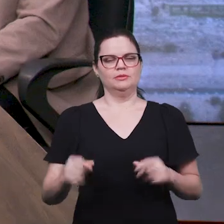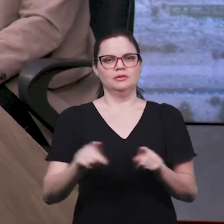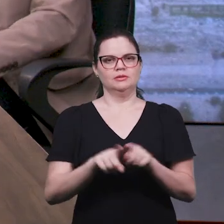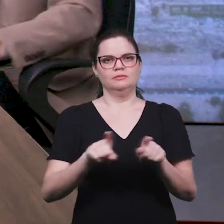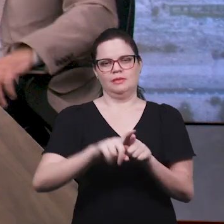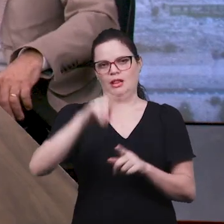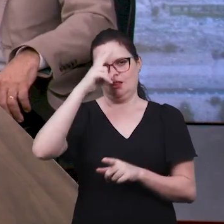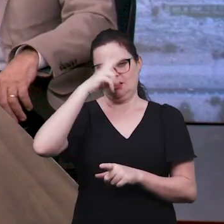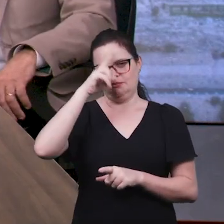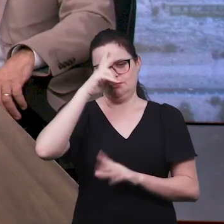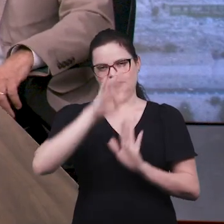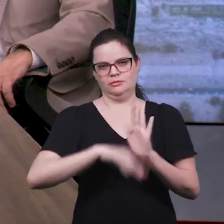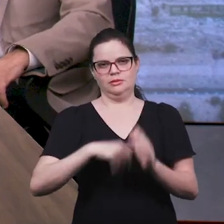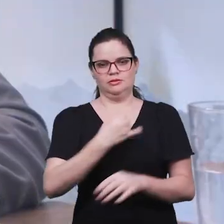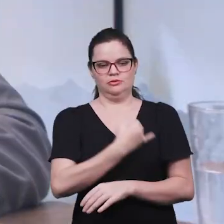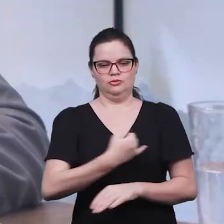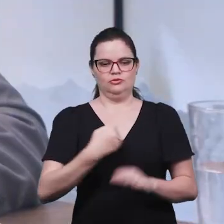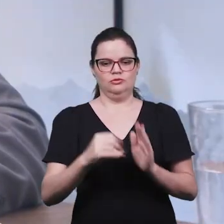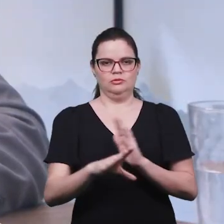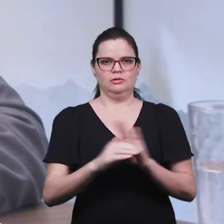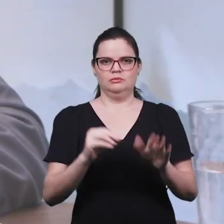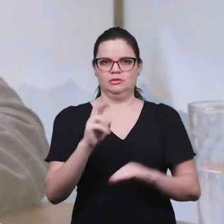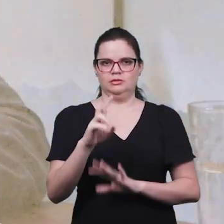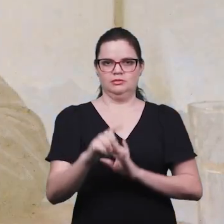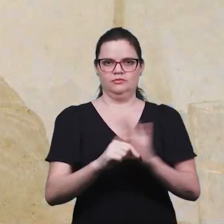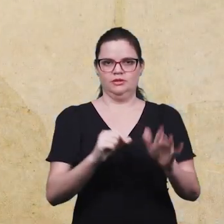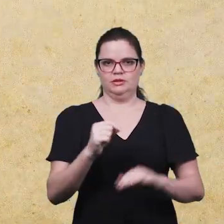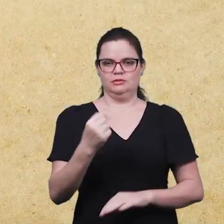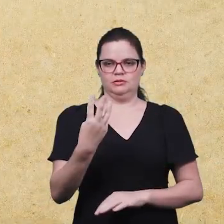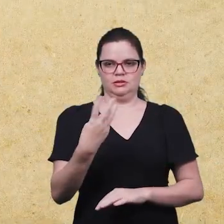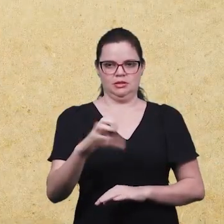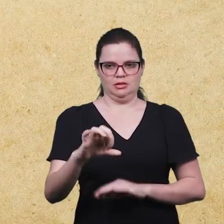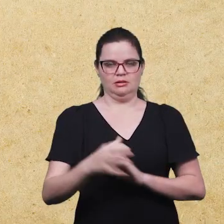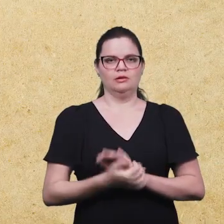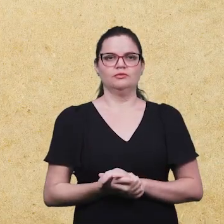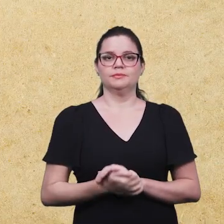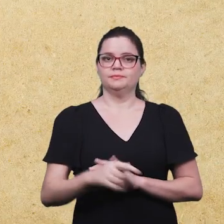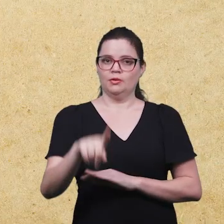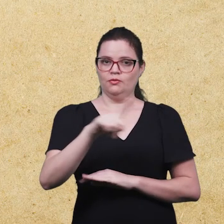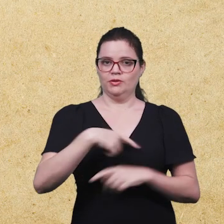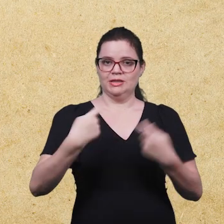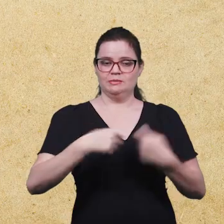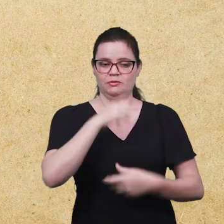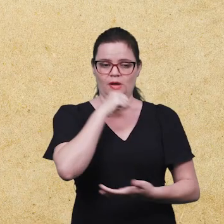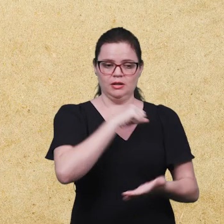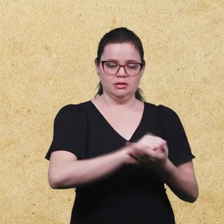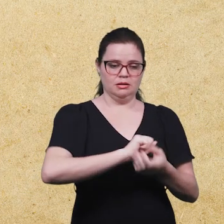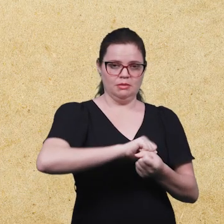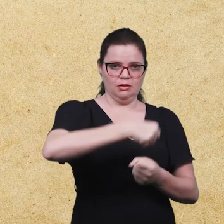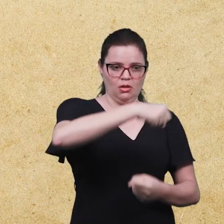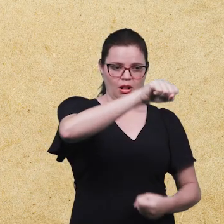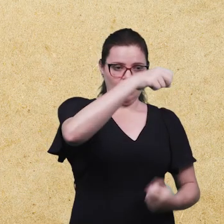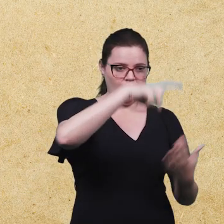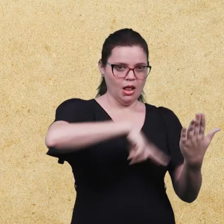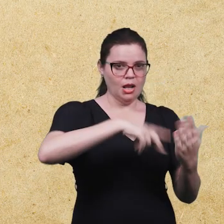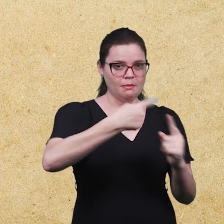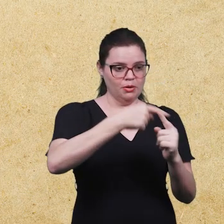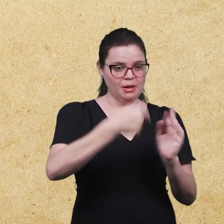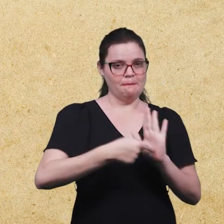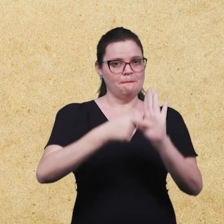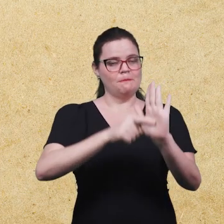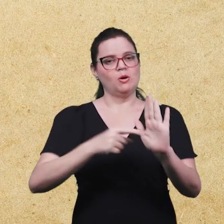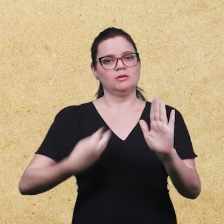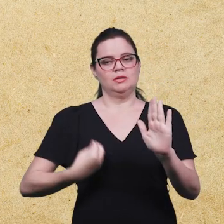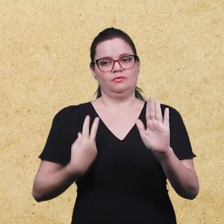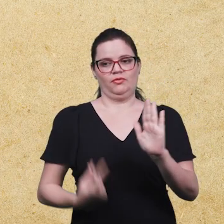lembrando o texto de João, do Evangelho de João, capítulo 5, verso 39. Examinais as Escrituras, porque vós cuidais ter nelas